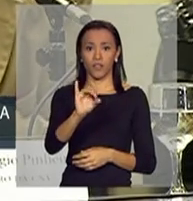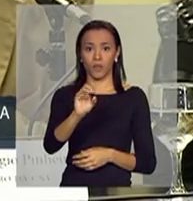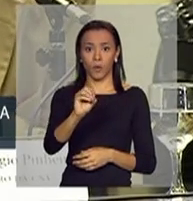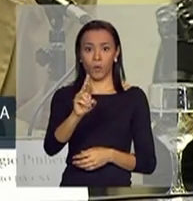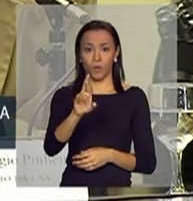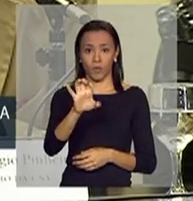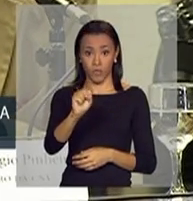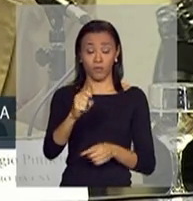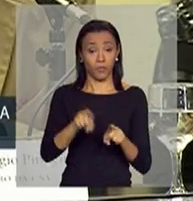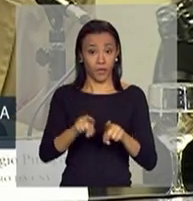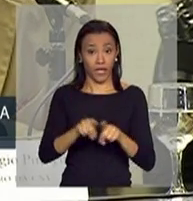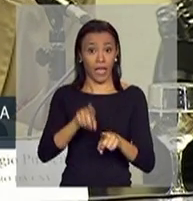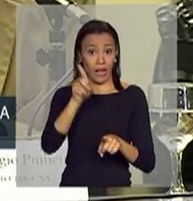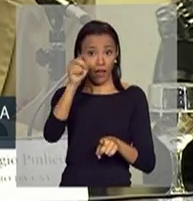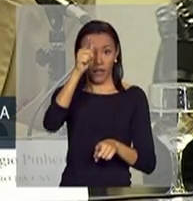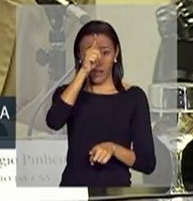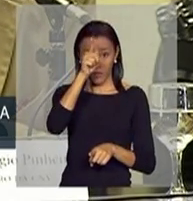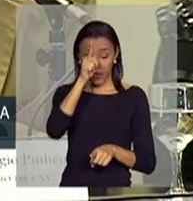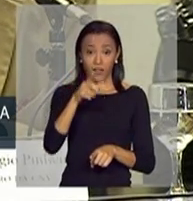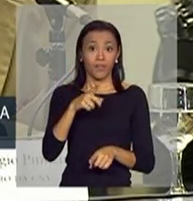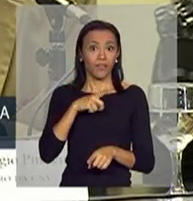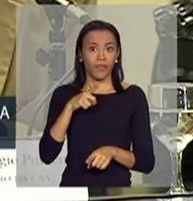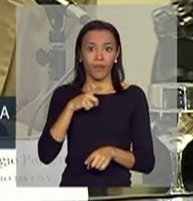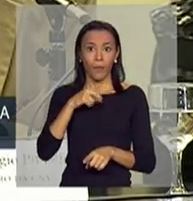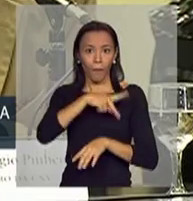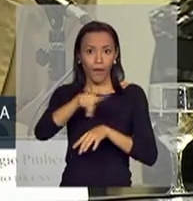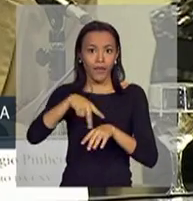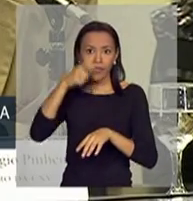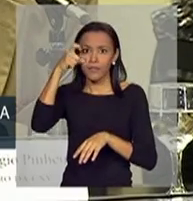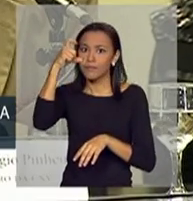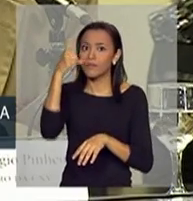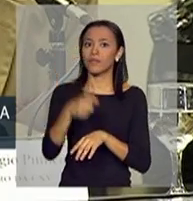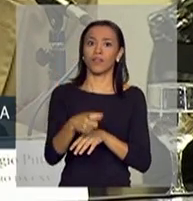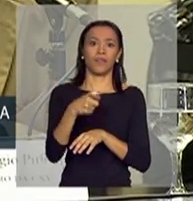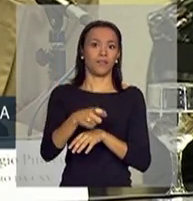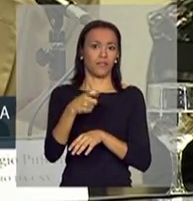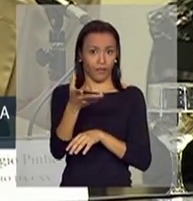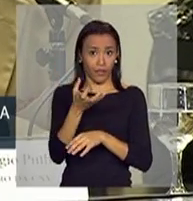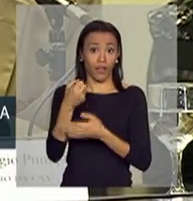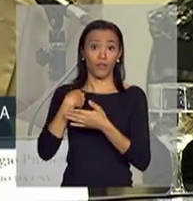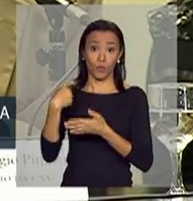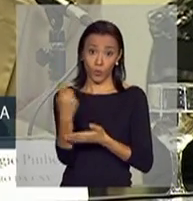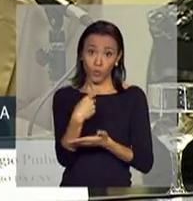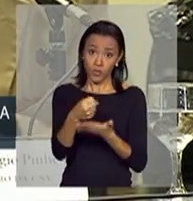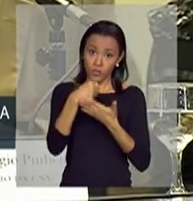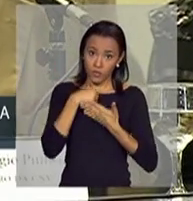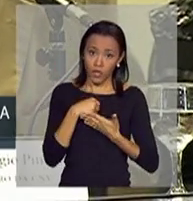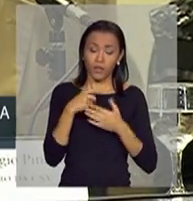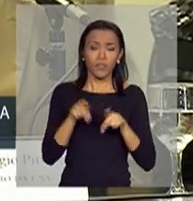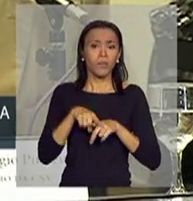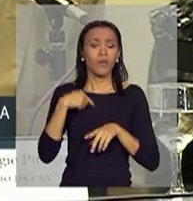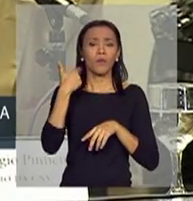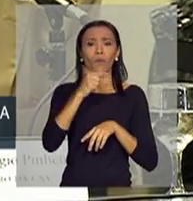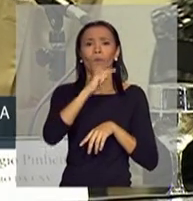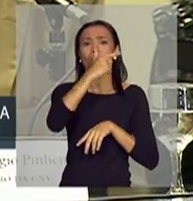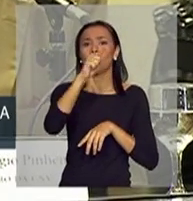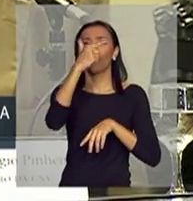dos países que está interessadíssima em justamente nos ajudar. E outros países onde